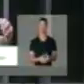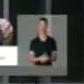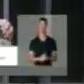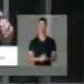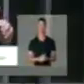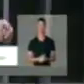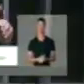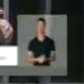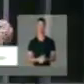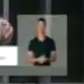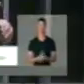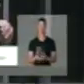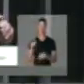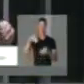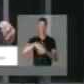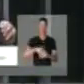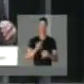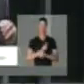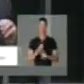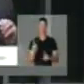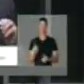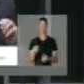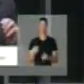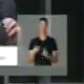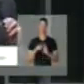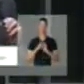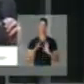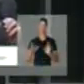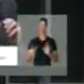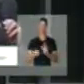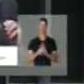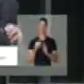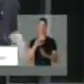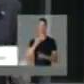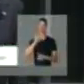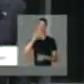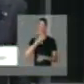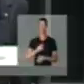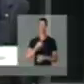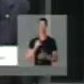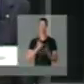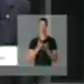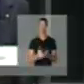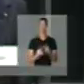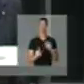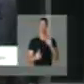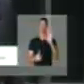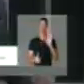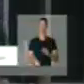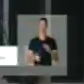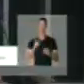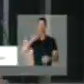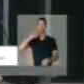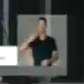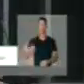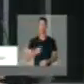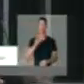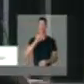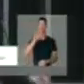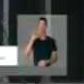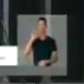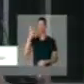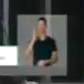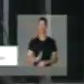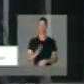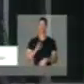encerrar. Não coloque o voto de apreciação para a Camex de importação de café. 1.500 prefeitos do